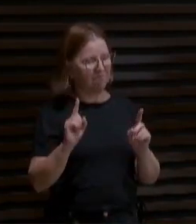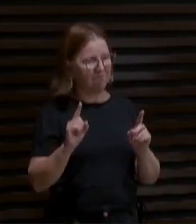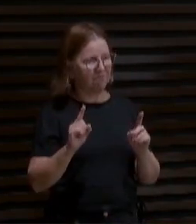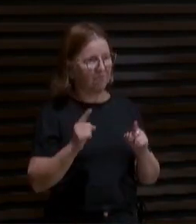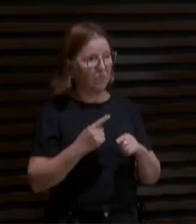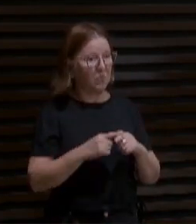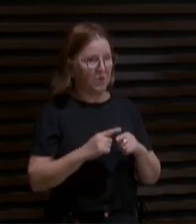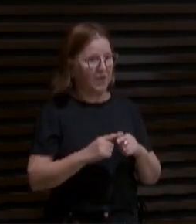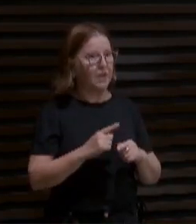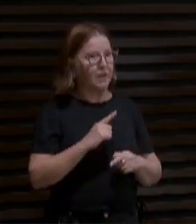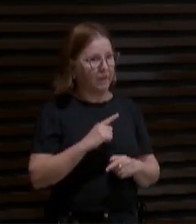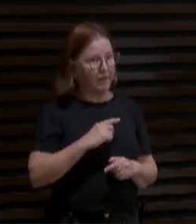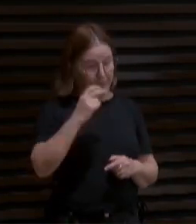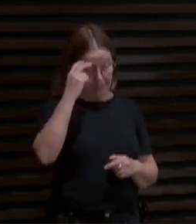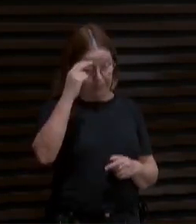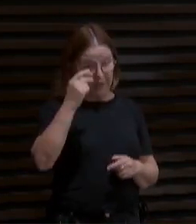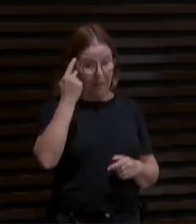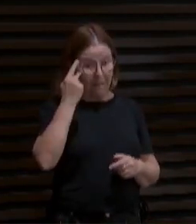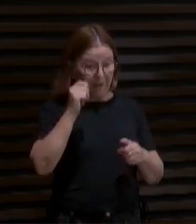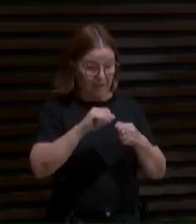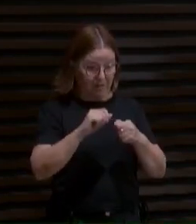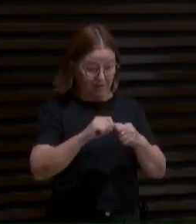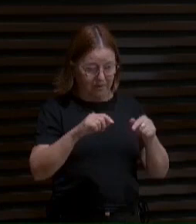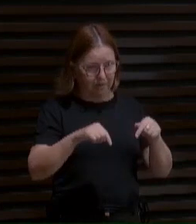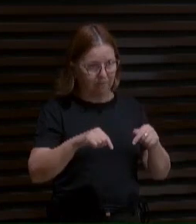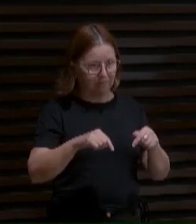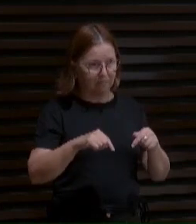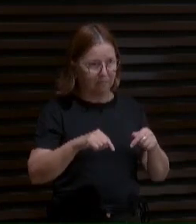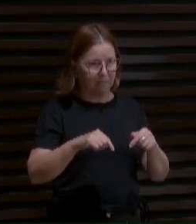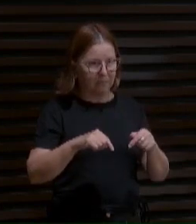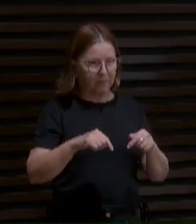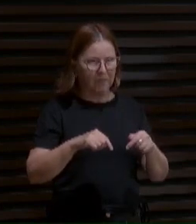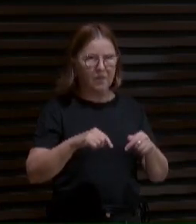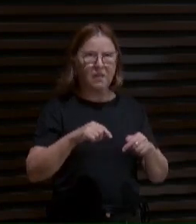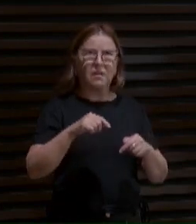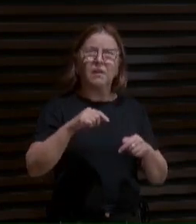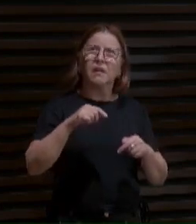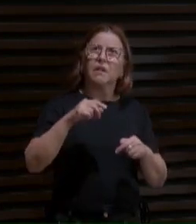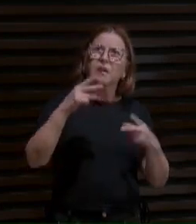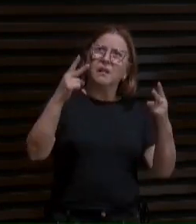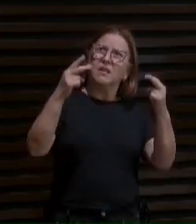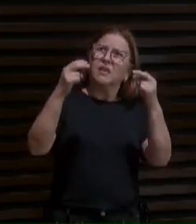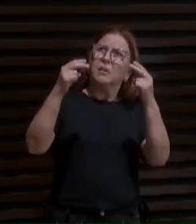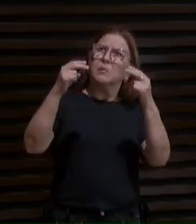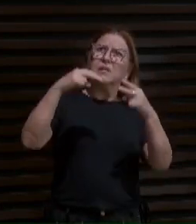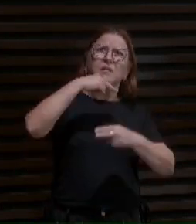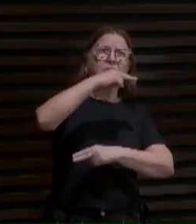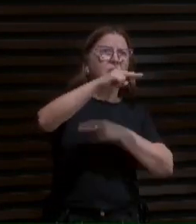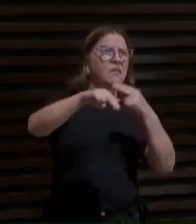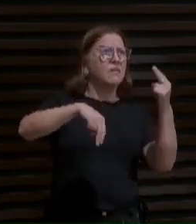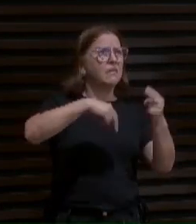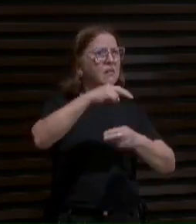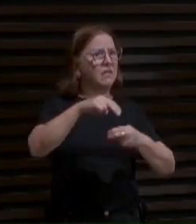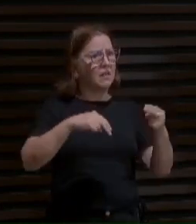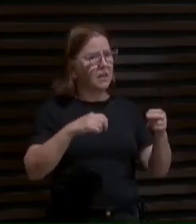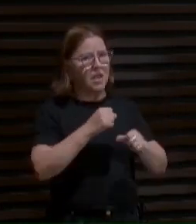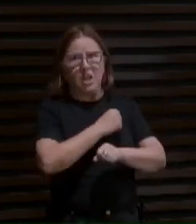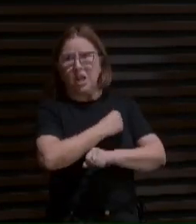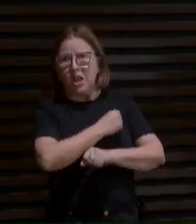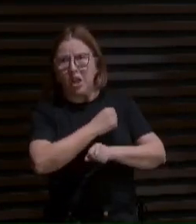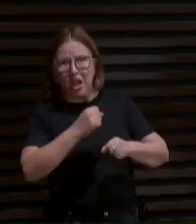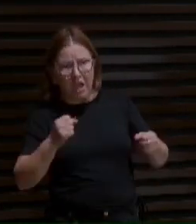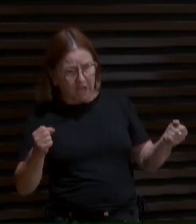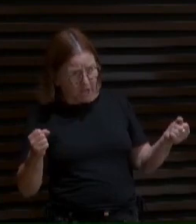nesse troço aqui. E eu olhando o universo, eu não vou dizer, eu não sou tão estúpido assim para dizer que não existe